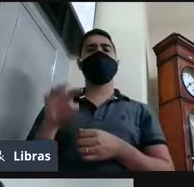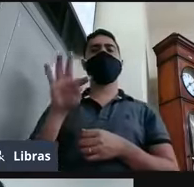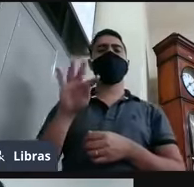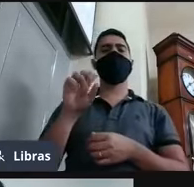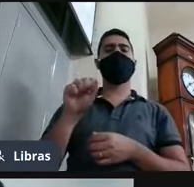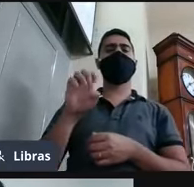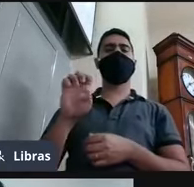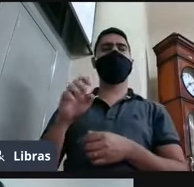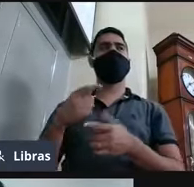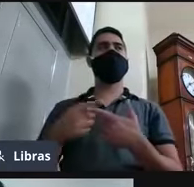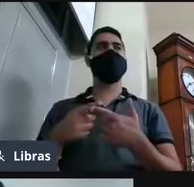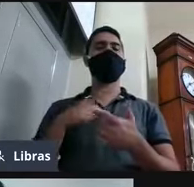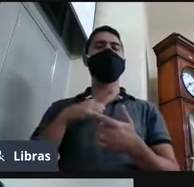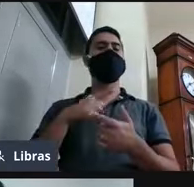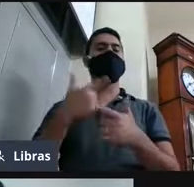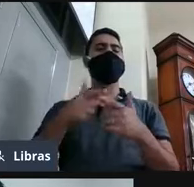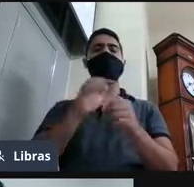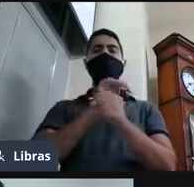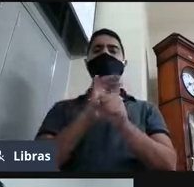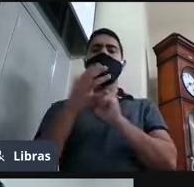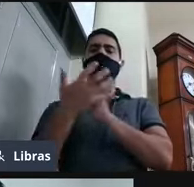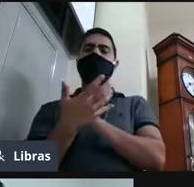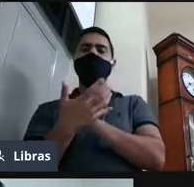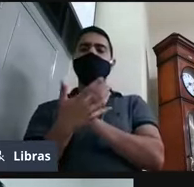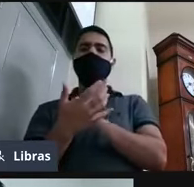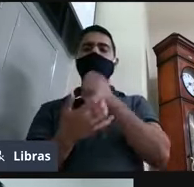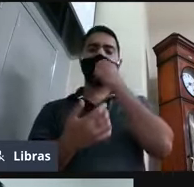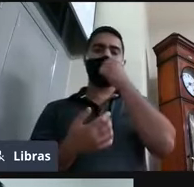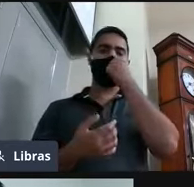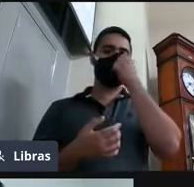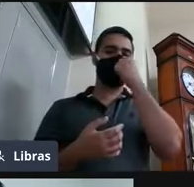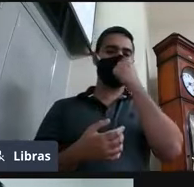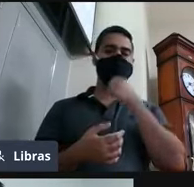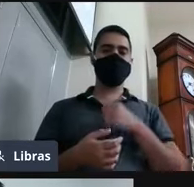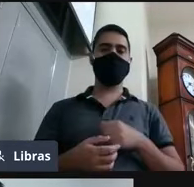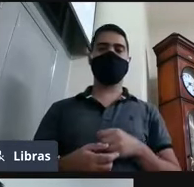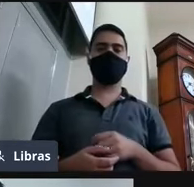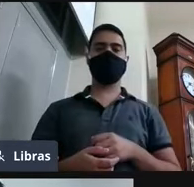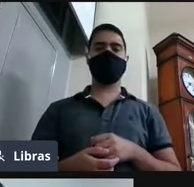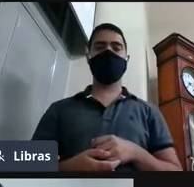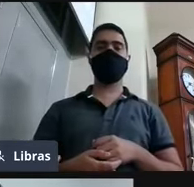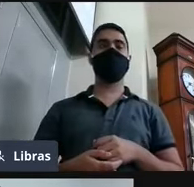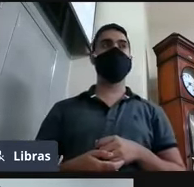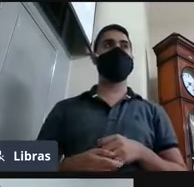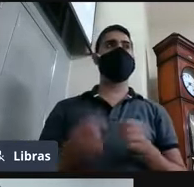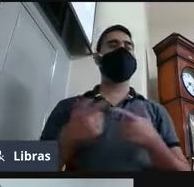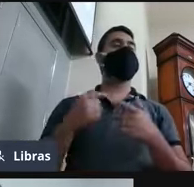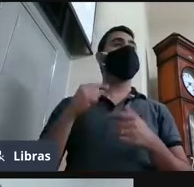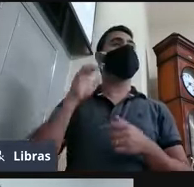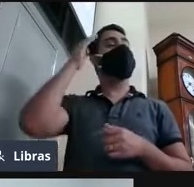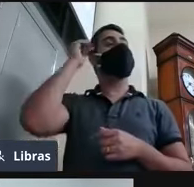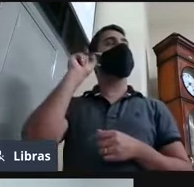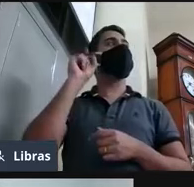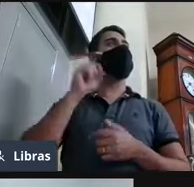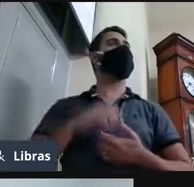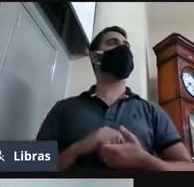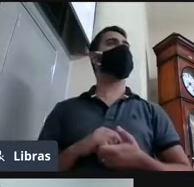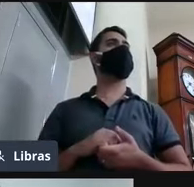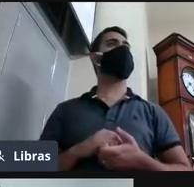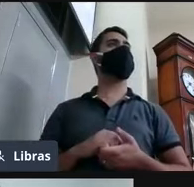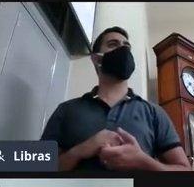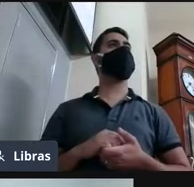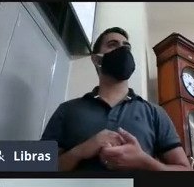Estado por causa de pandemia e por saber se o conselheiro Cristiano, que é o relator